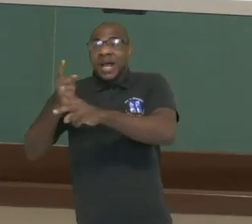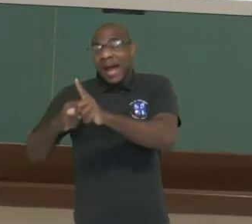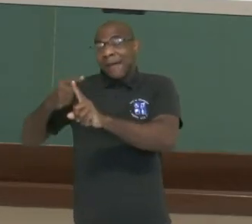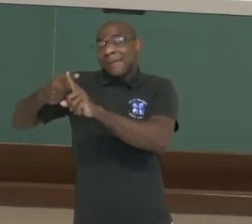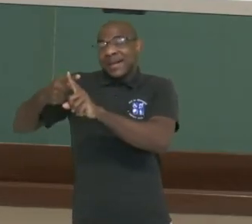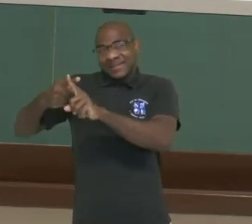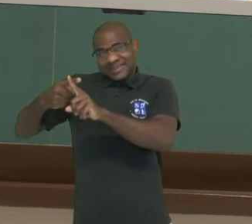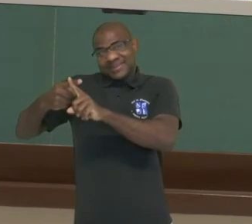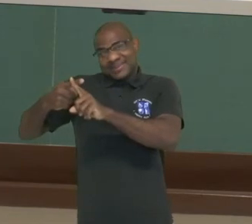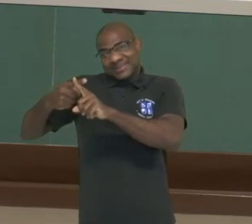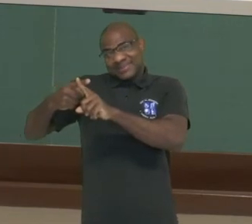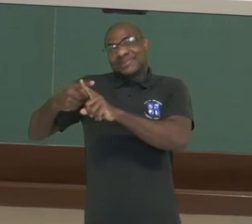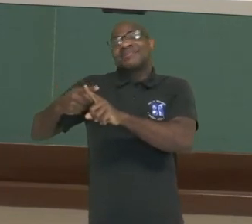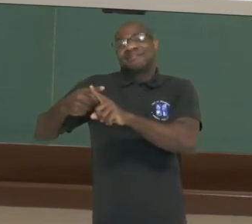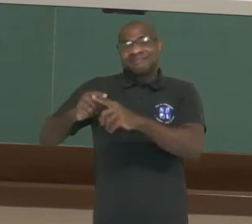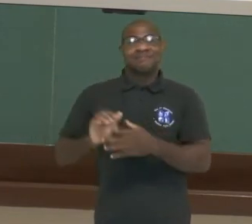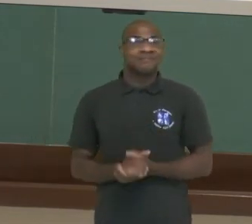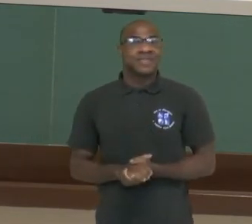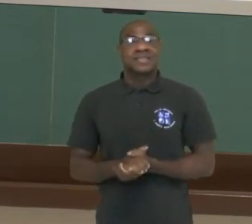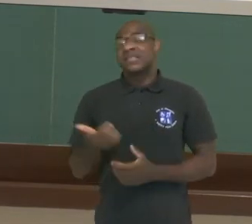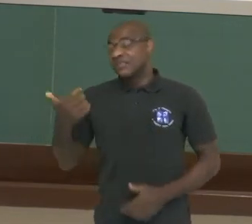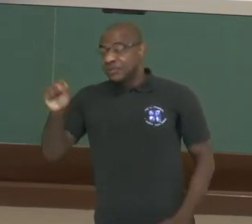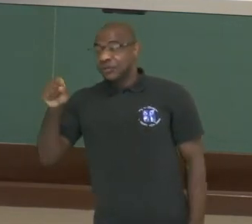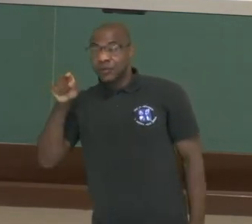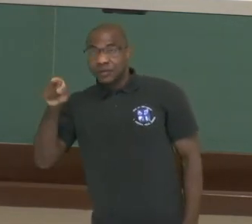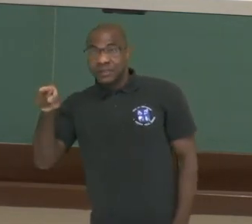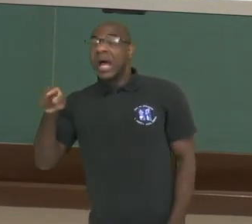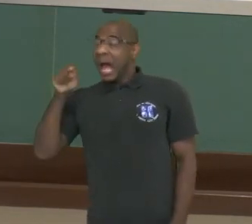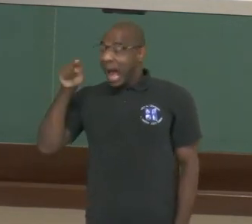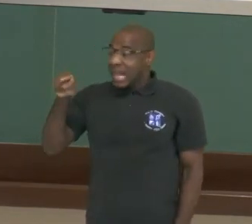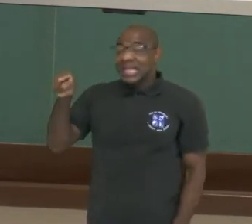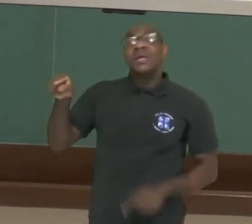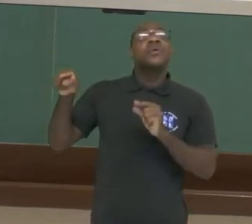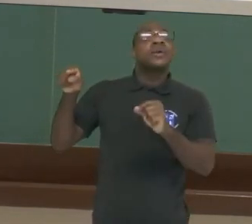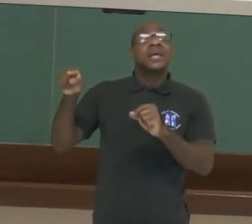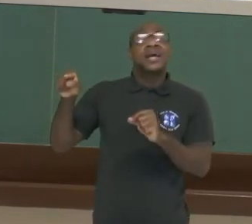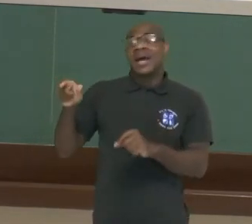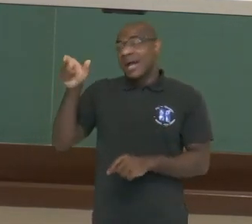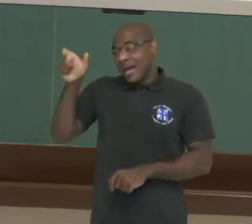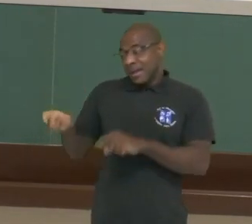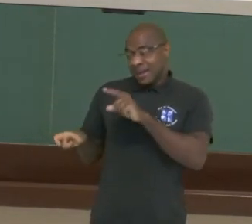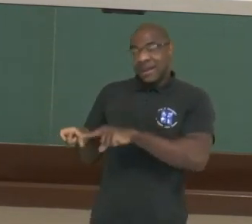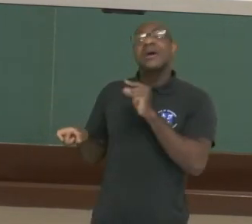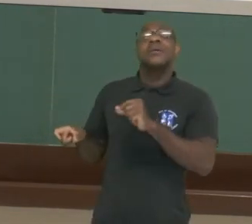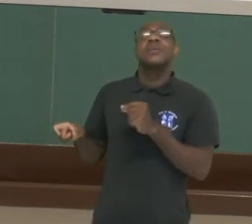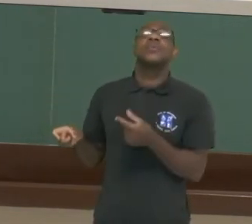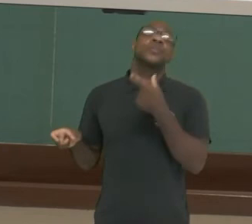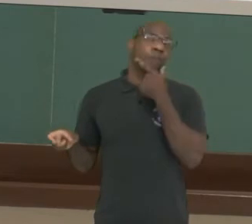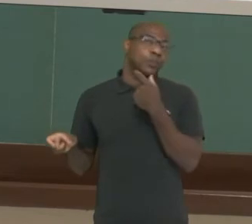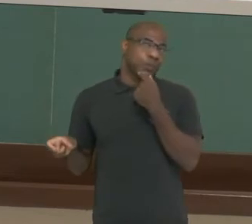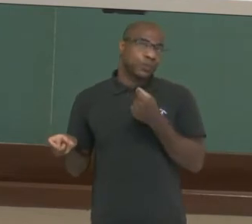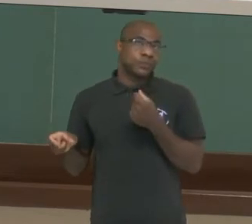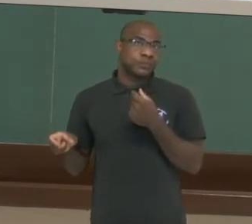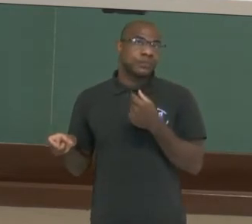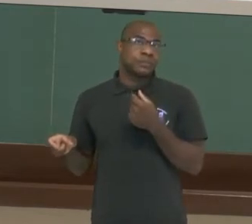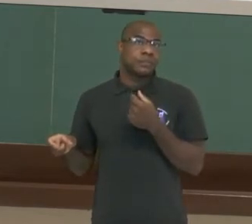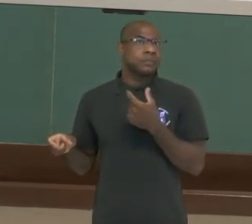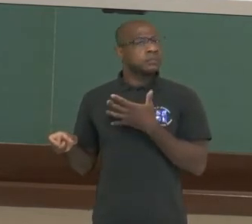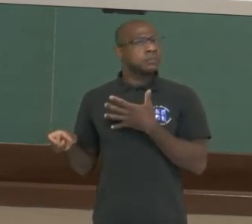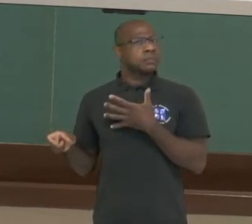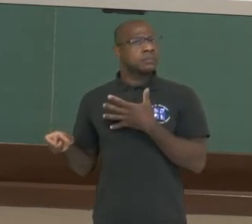trissomia do cromossomo 18. Neste caso, o indivíduo do sexo feminino.